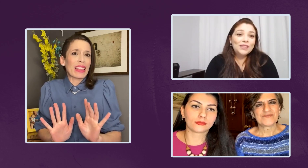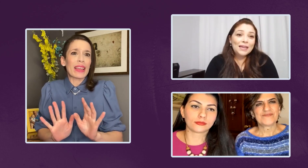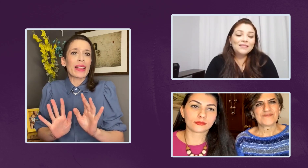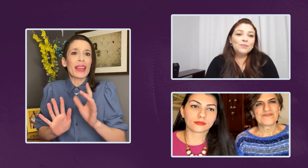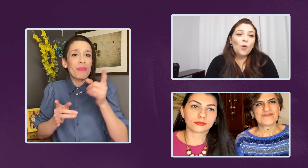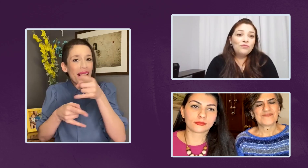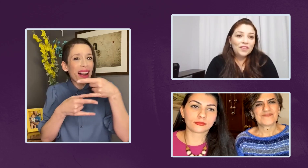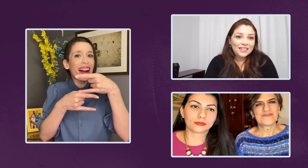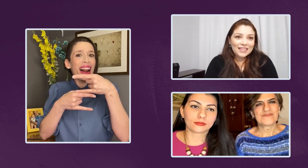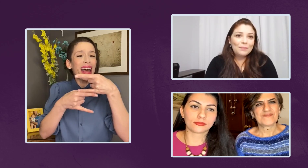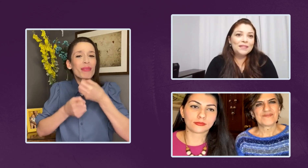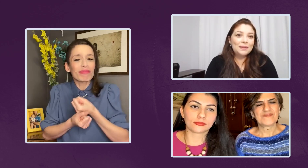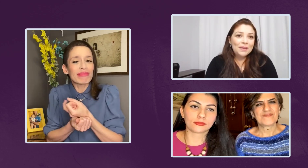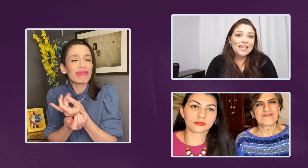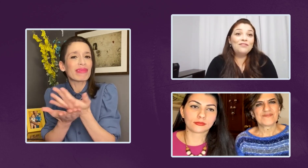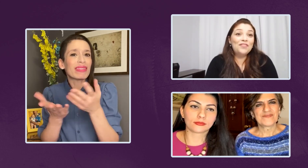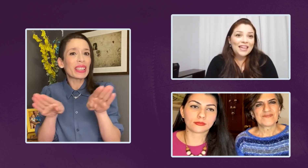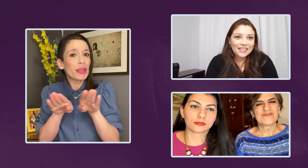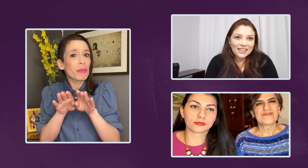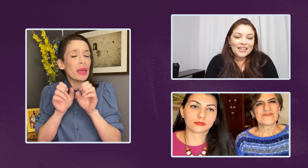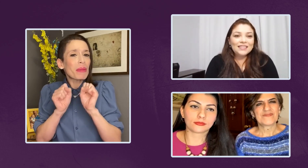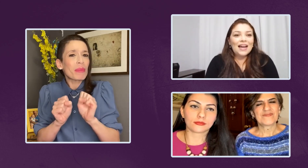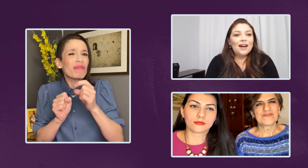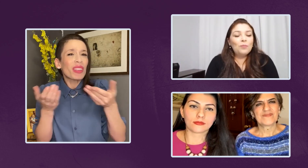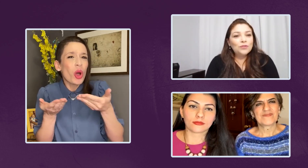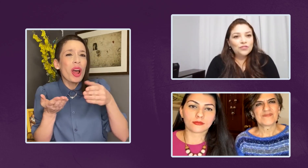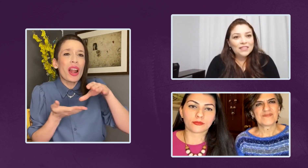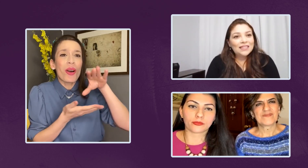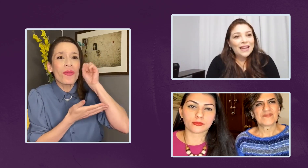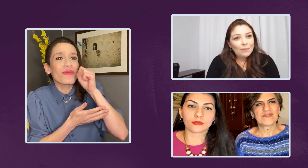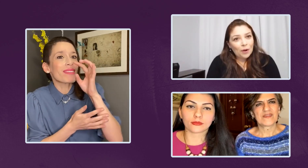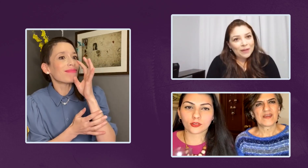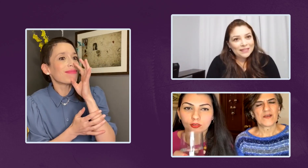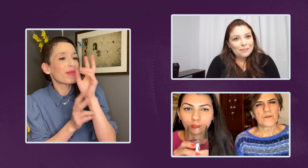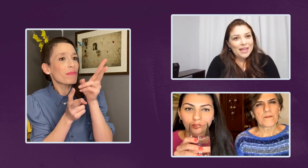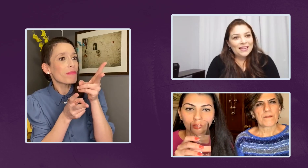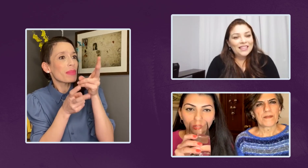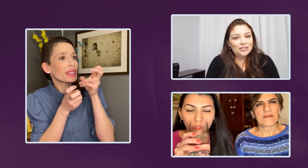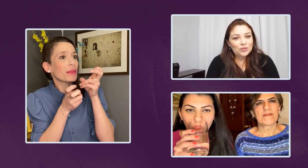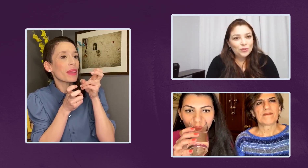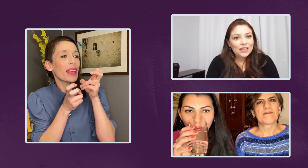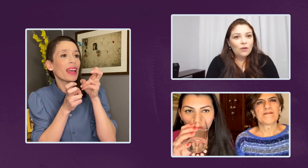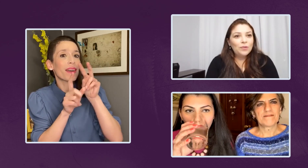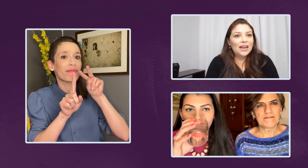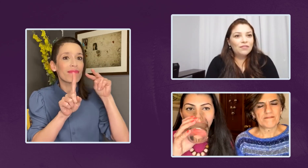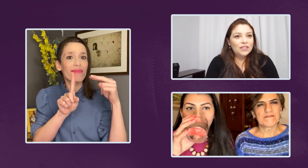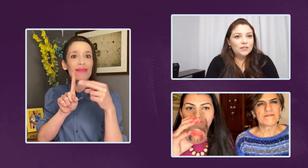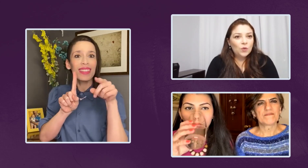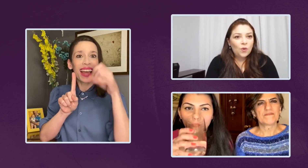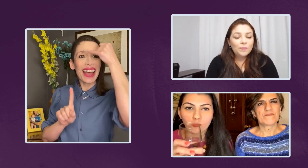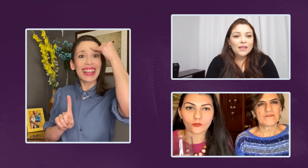e poder ouvir, né? Perceber e ver o ponto de vista da própria Isabela, que é surda, como